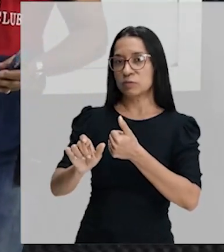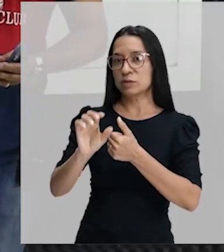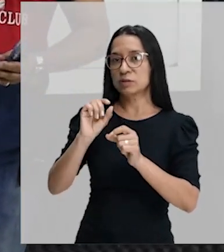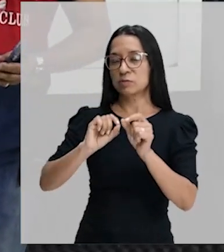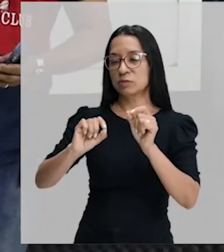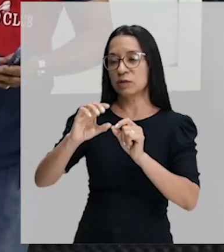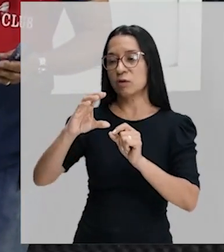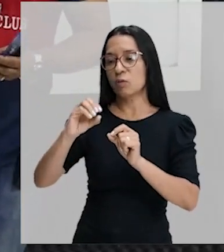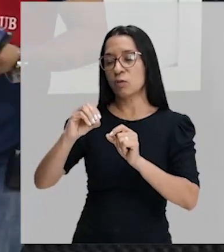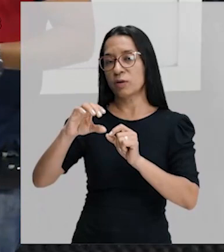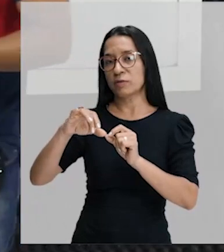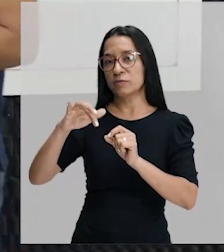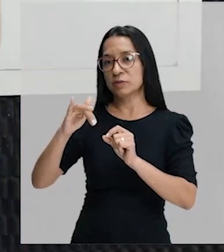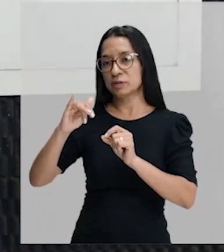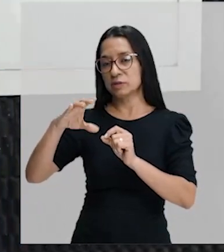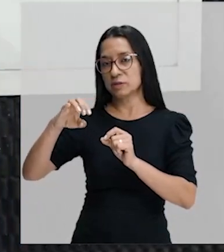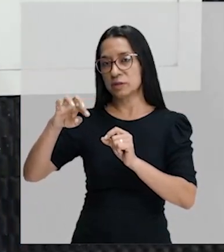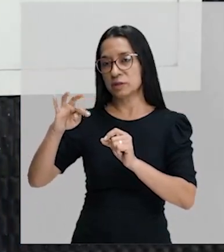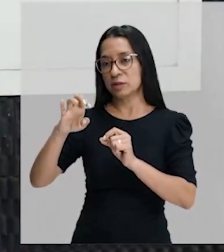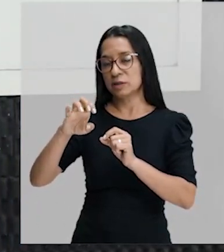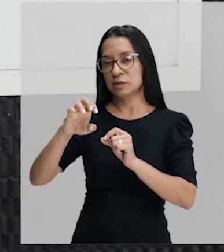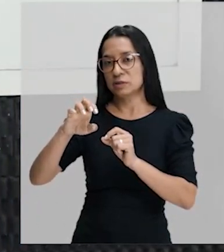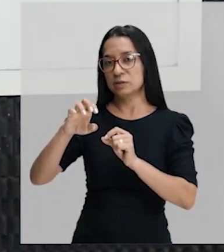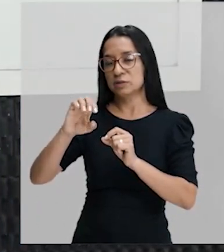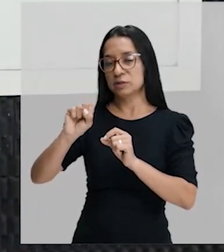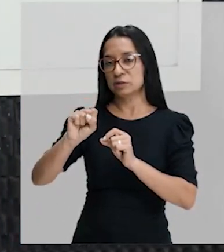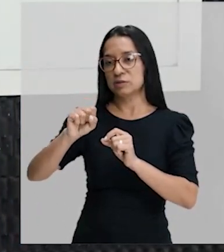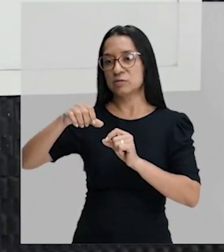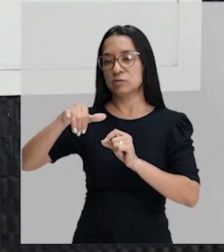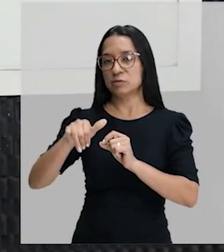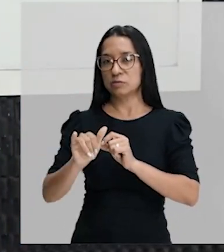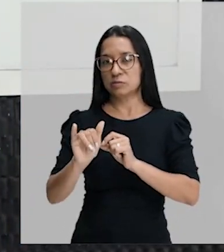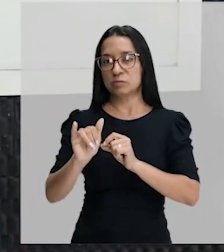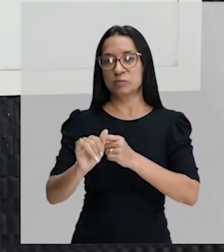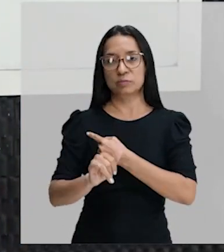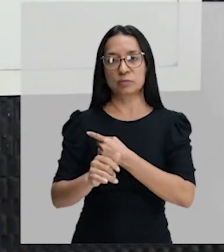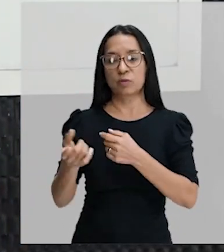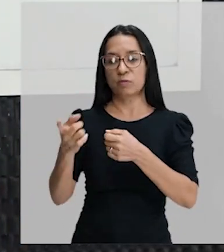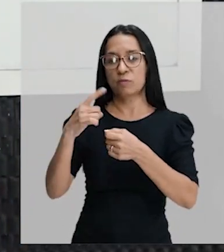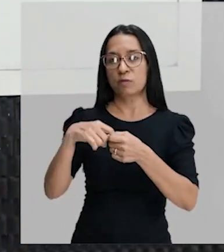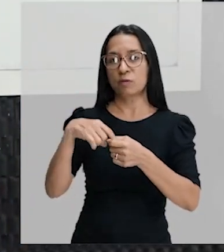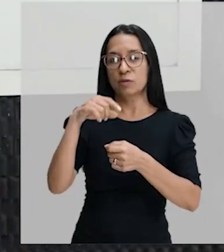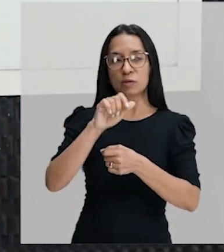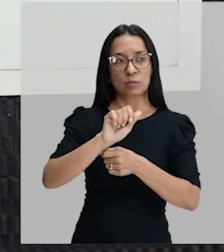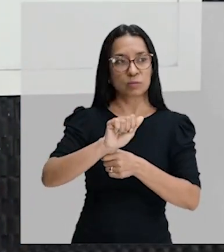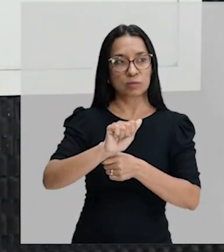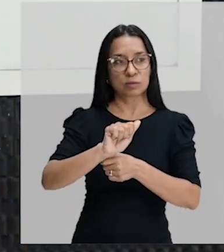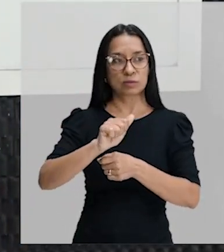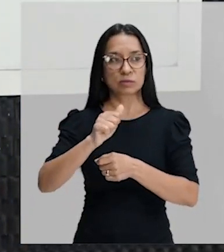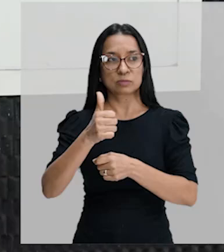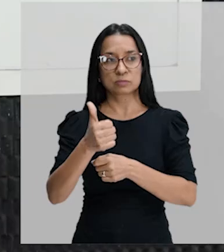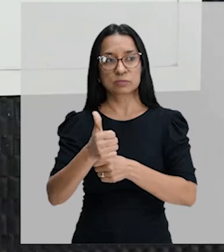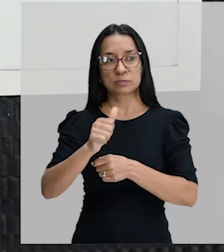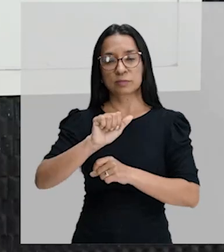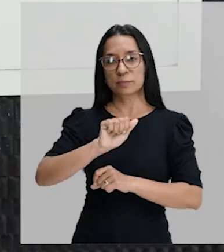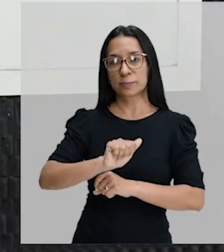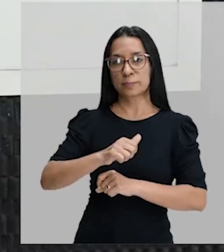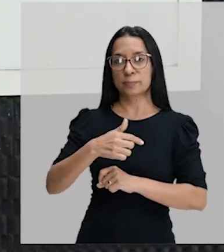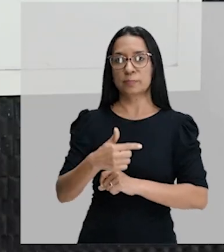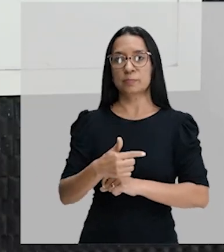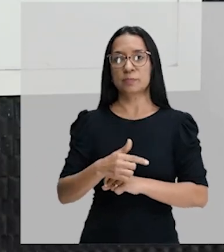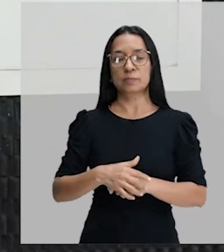vai substituir pelos termos independentes. Então volta aqui o A1 e o A2. A1 e o